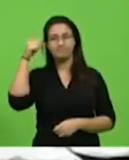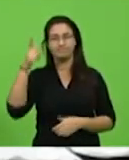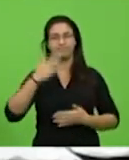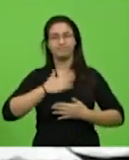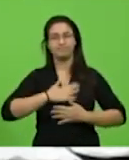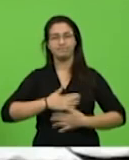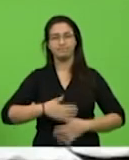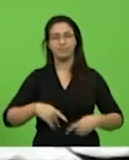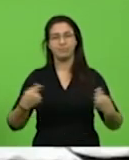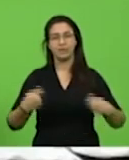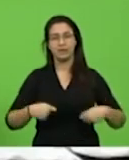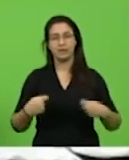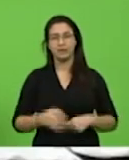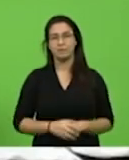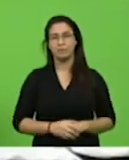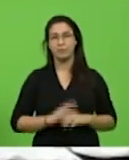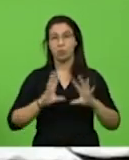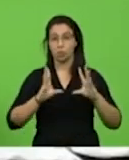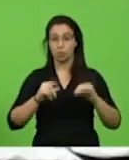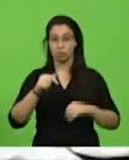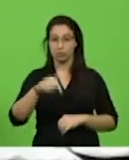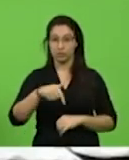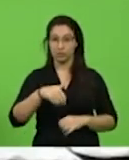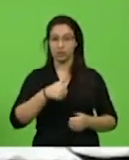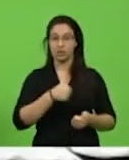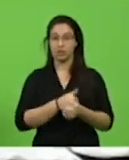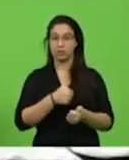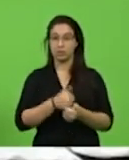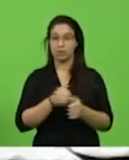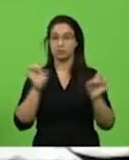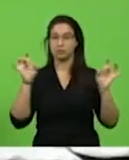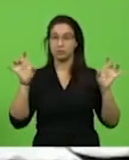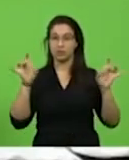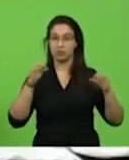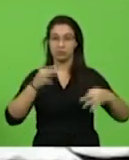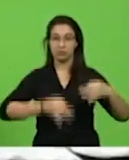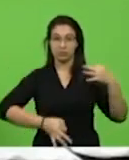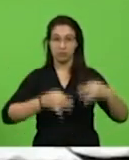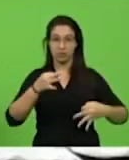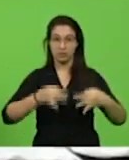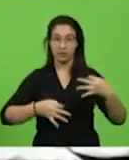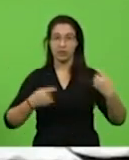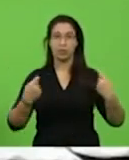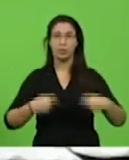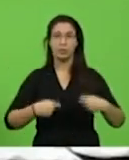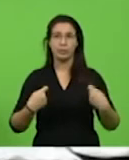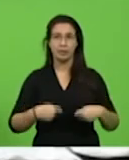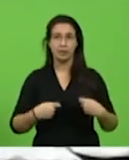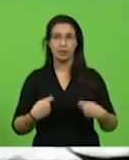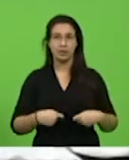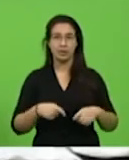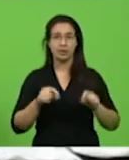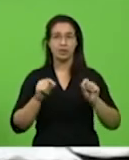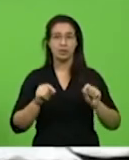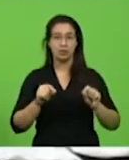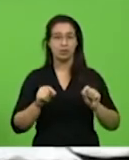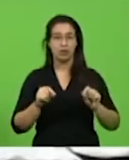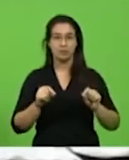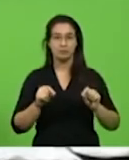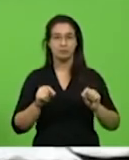tudo neste augusto Tribunal Especial de Julgamento seja tratado sob os